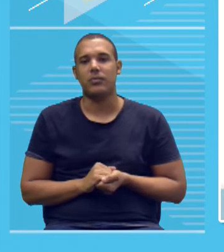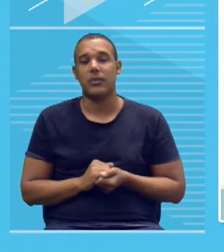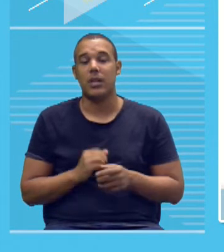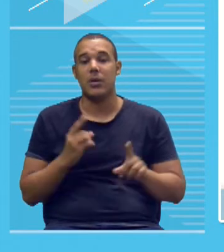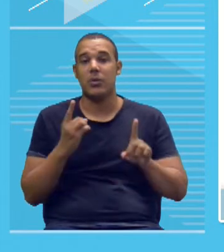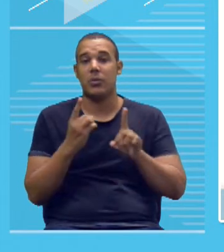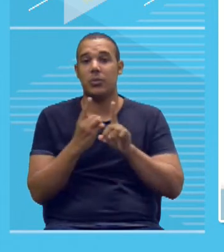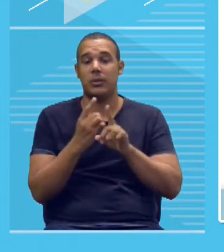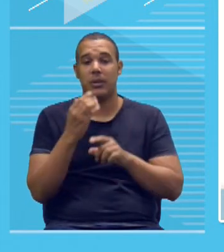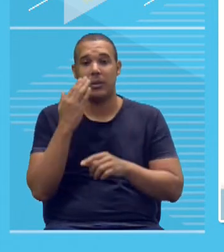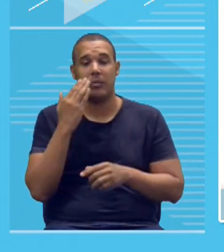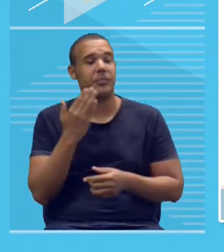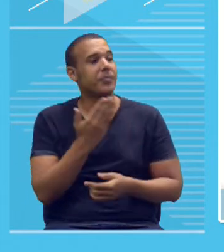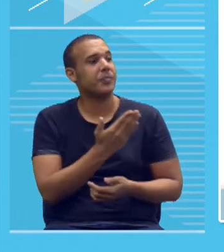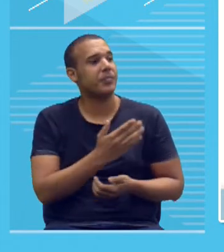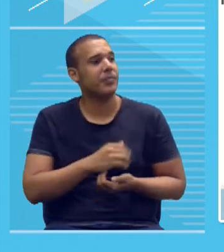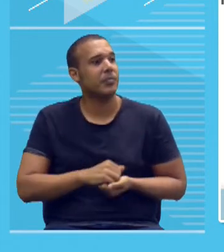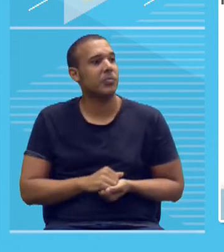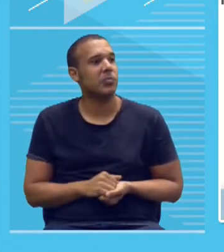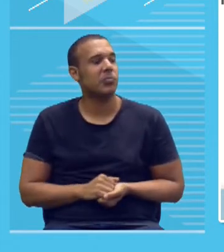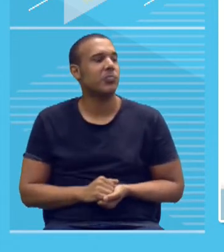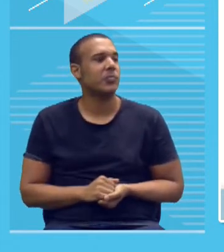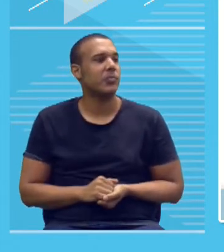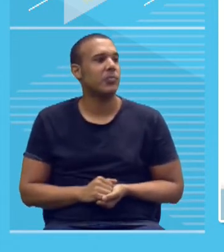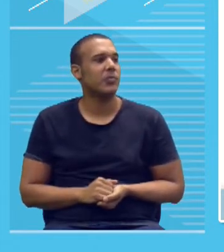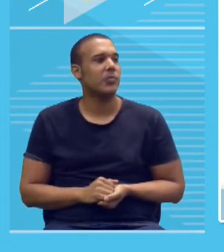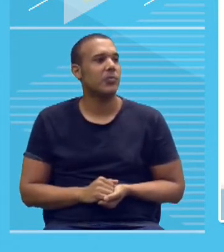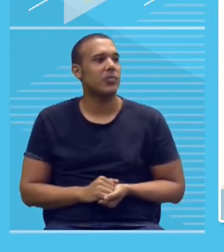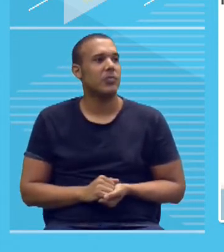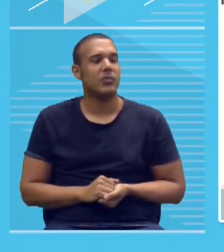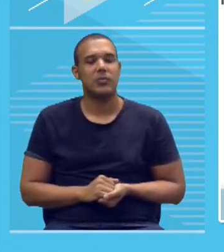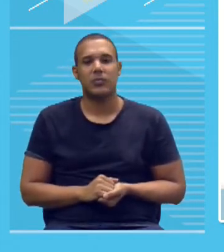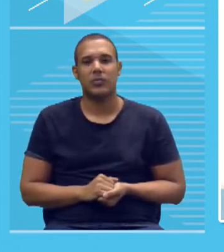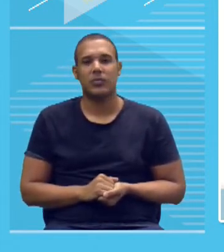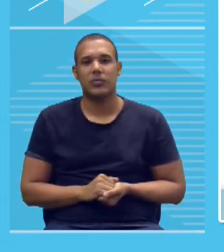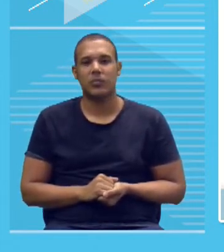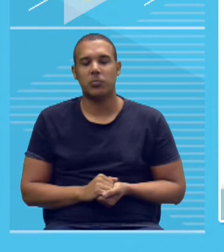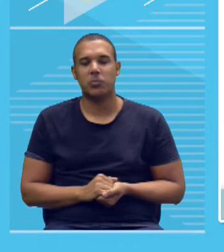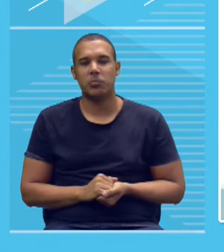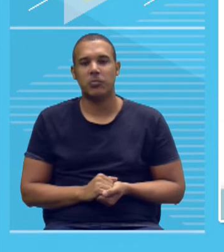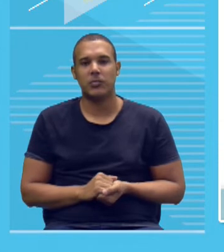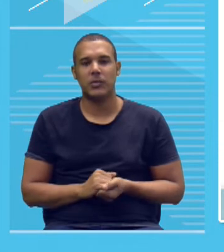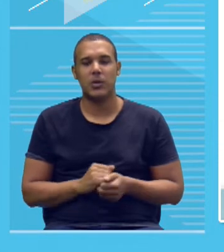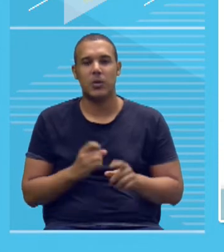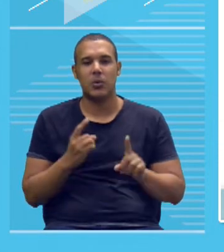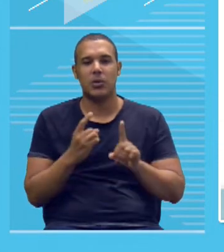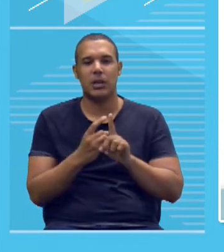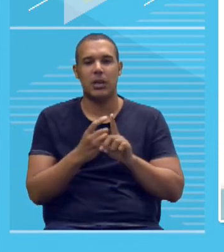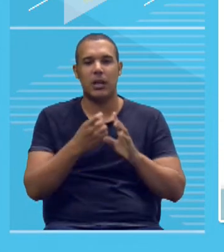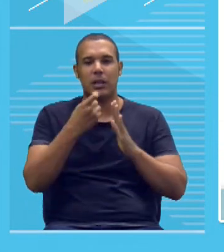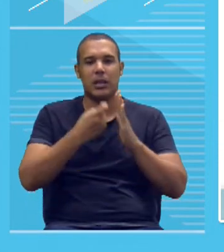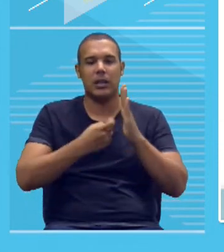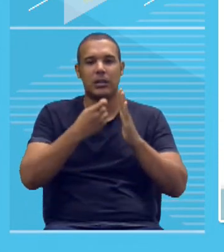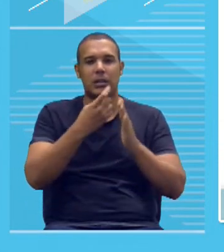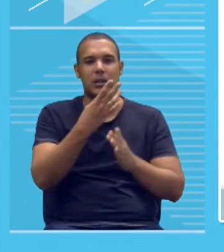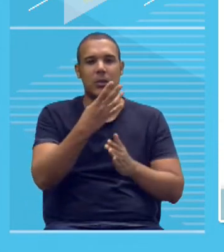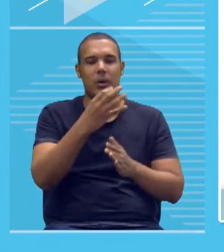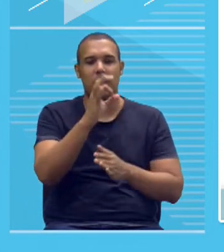taxa mensal ela é uma taxa de quatro por cento ao mês Professor